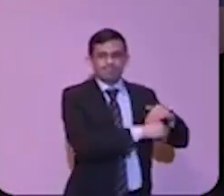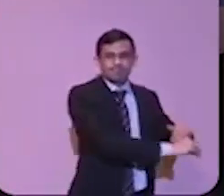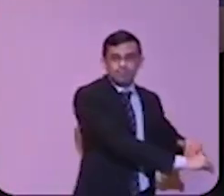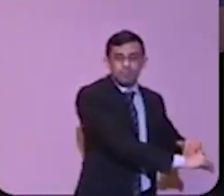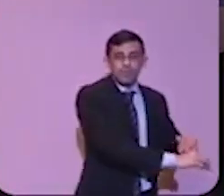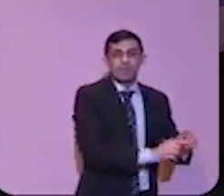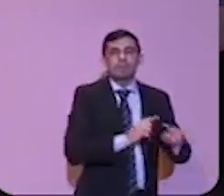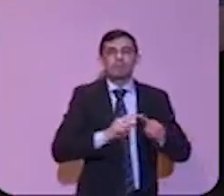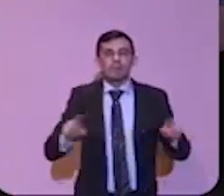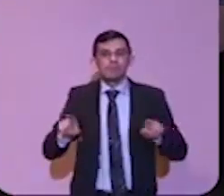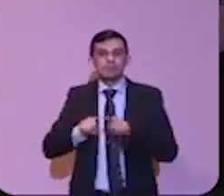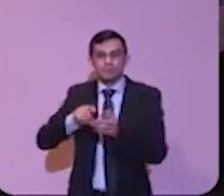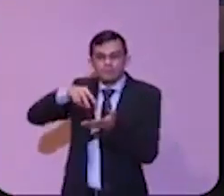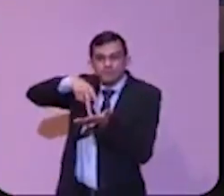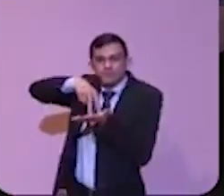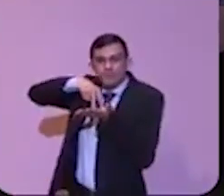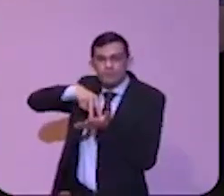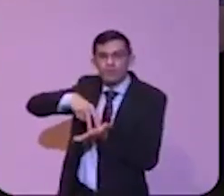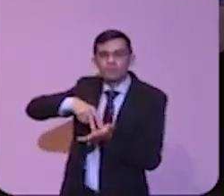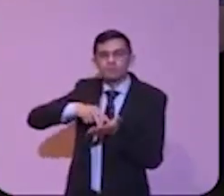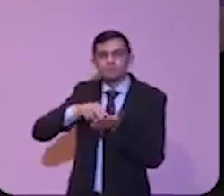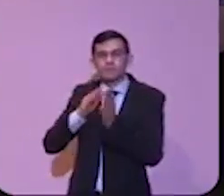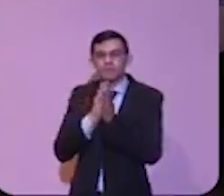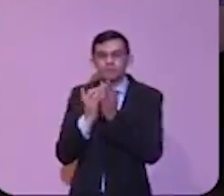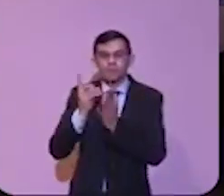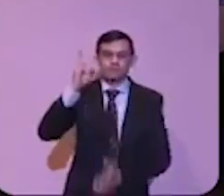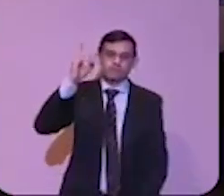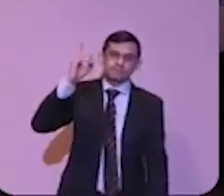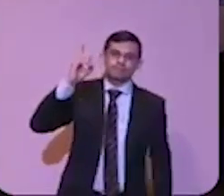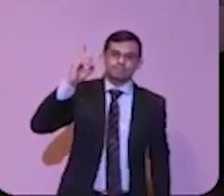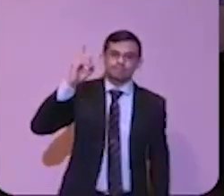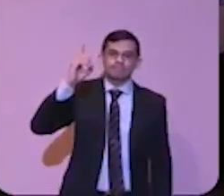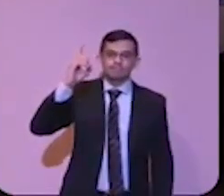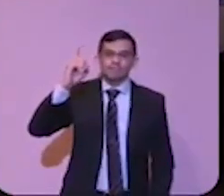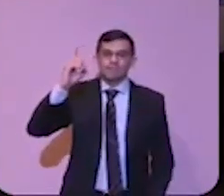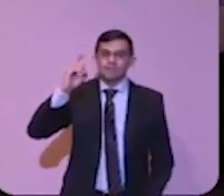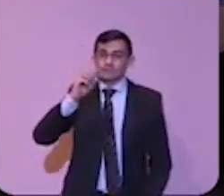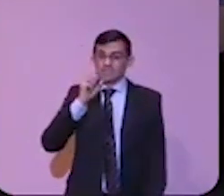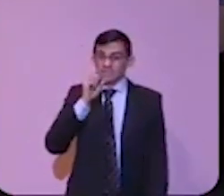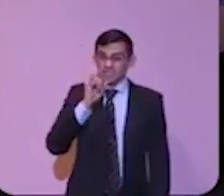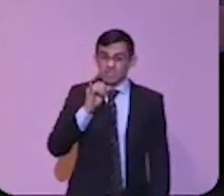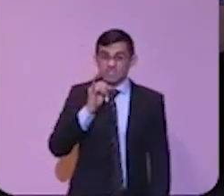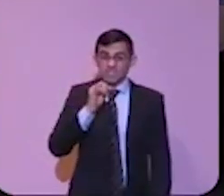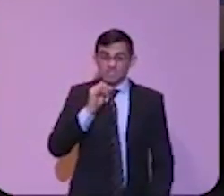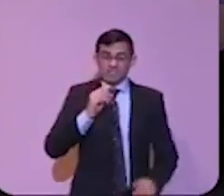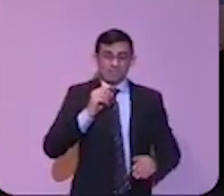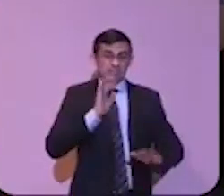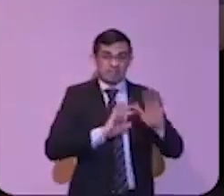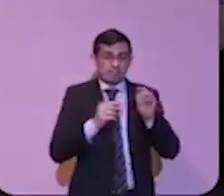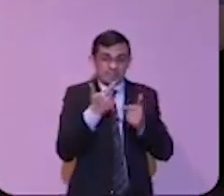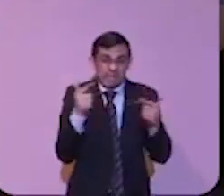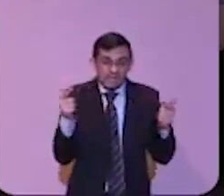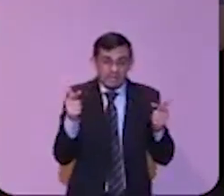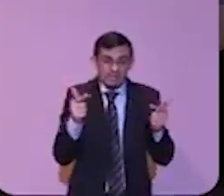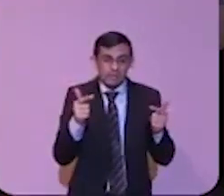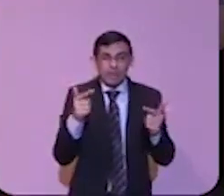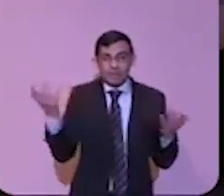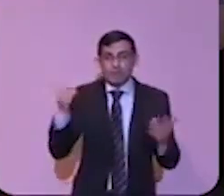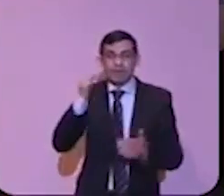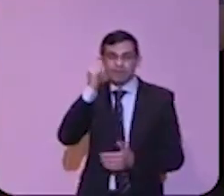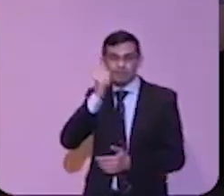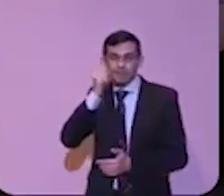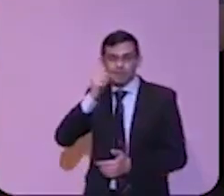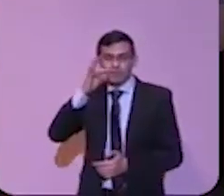estar firmes na palavra de Deus. Senão o nosso lar, como a Thalita muito bem